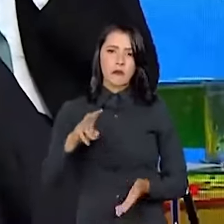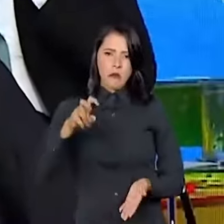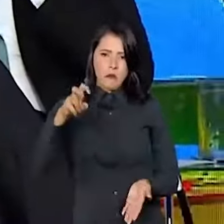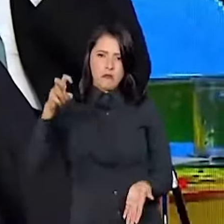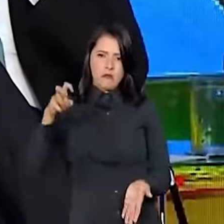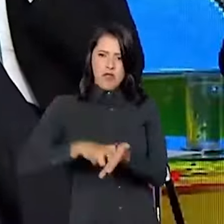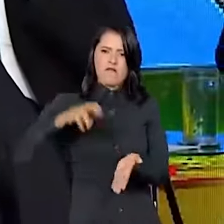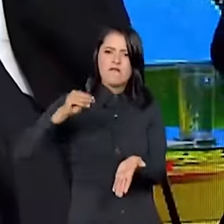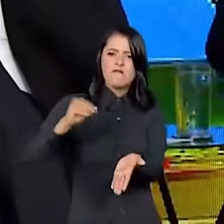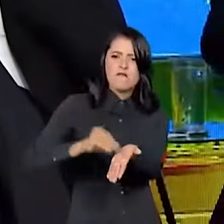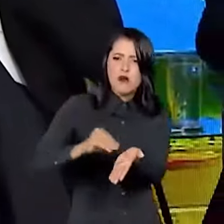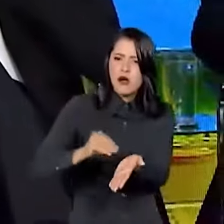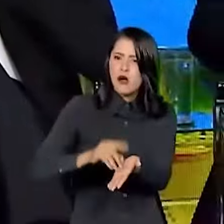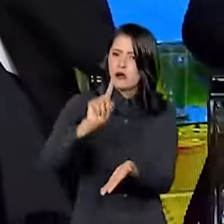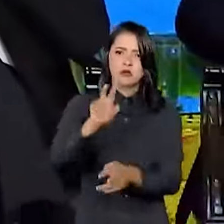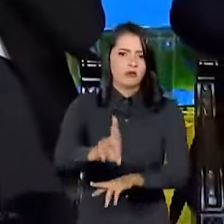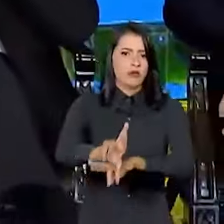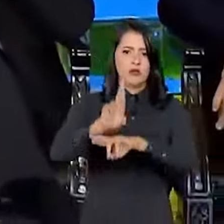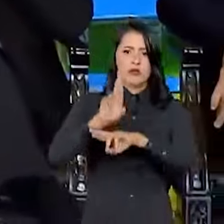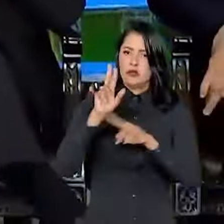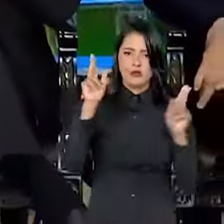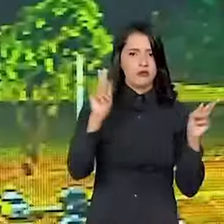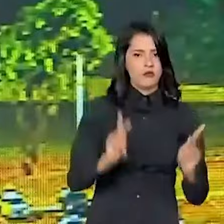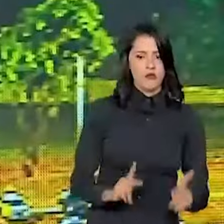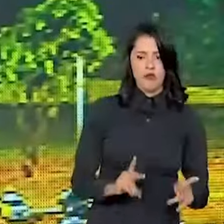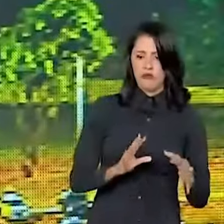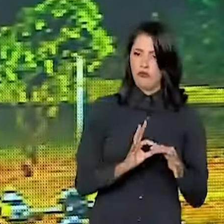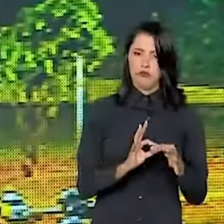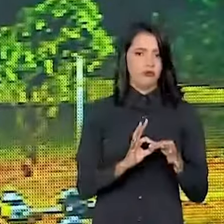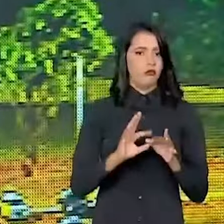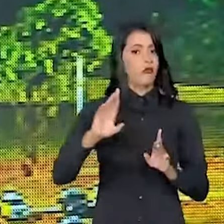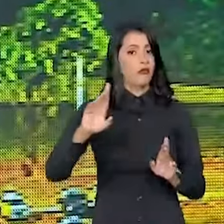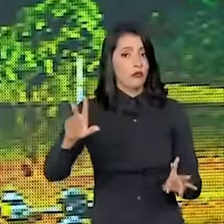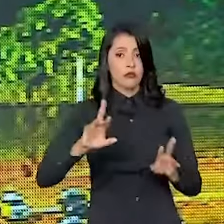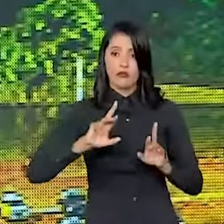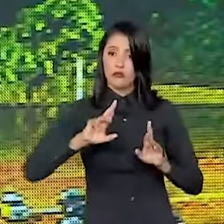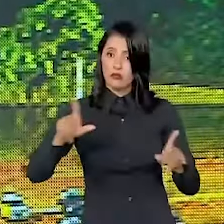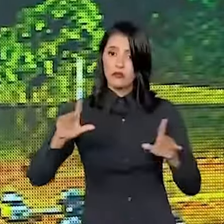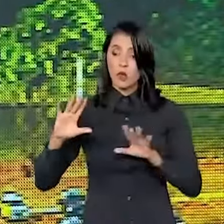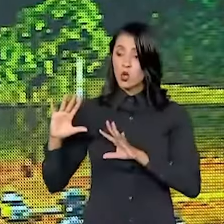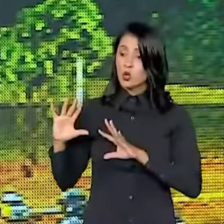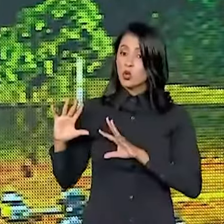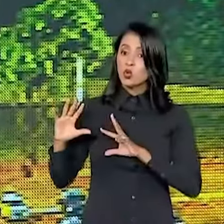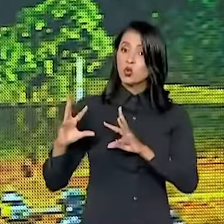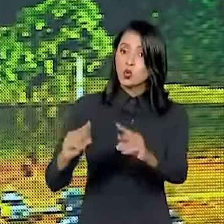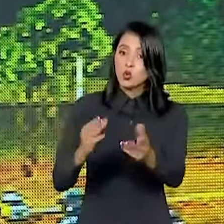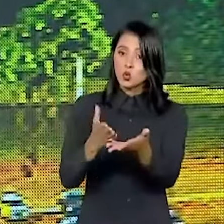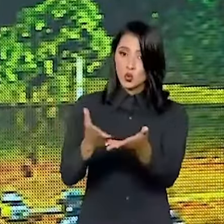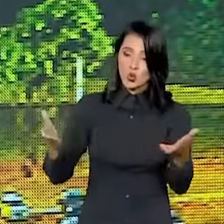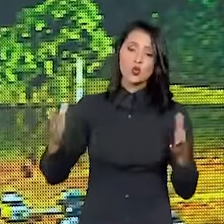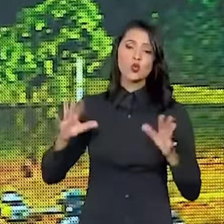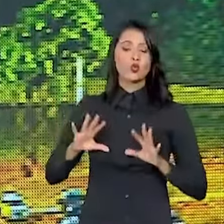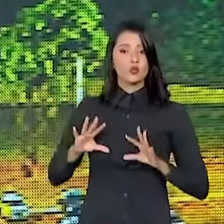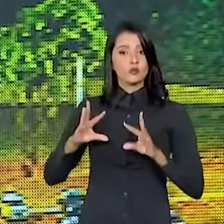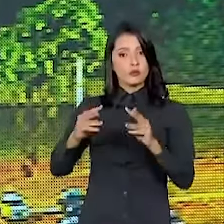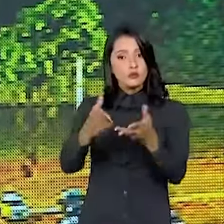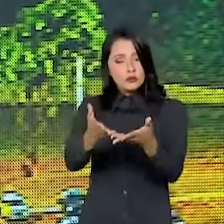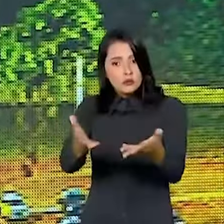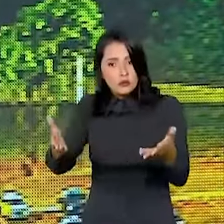Impunidade não representa paz nem união. Todos, absolutamente